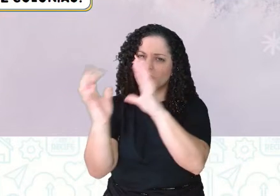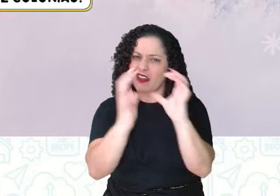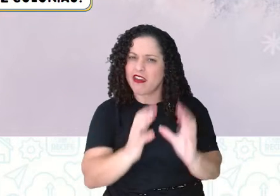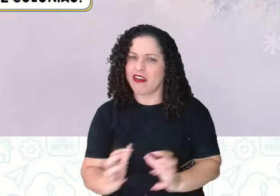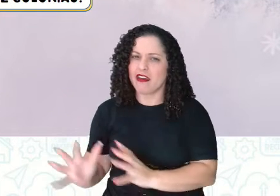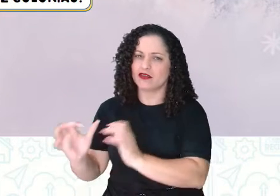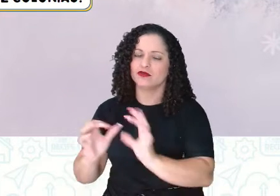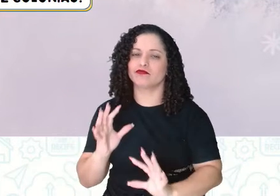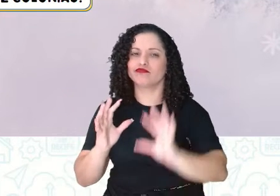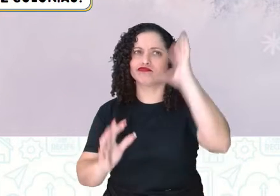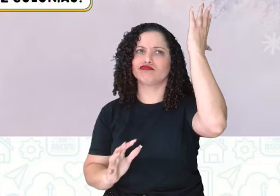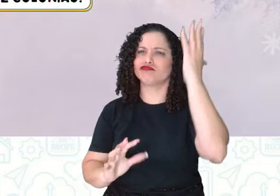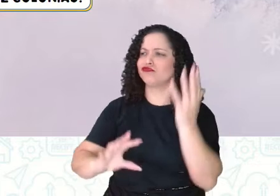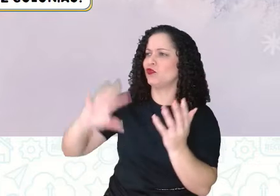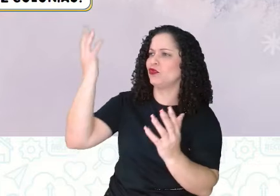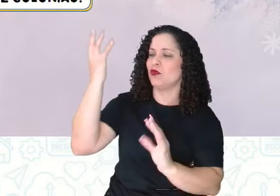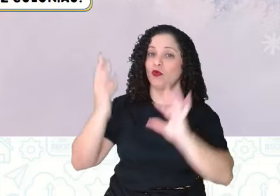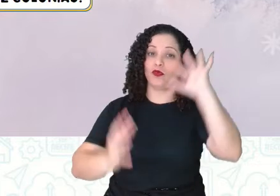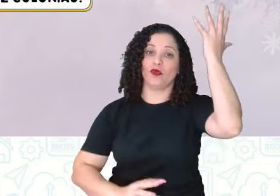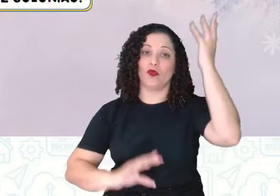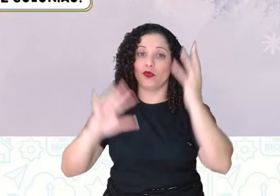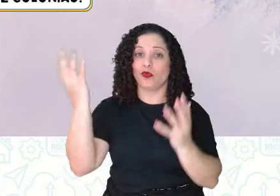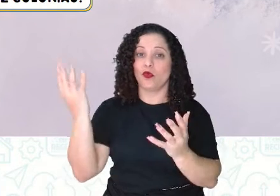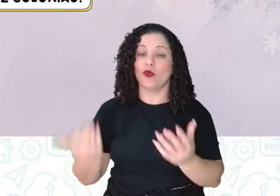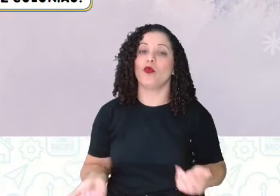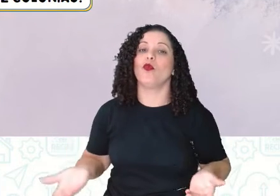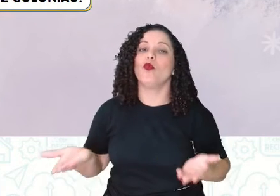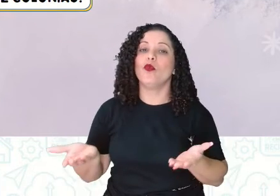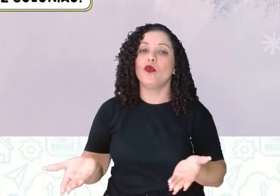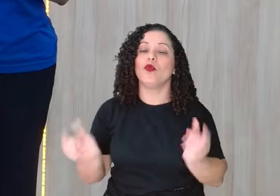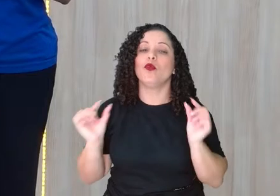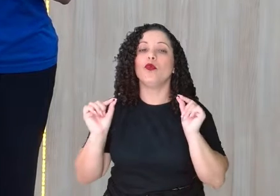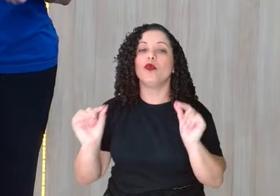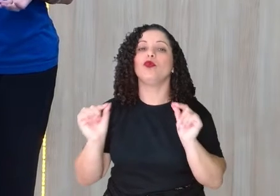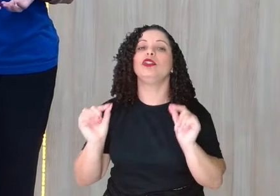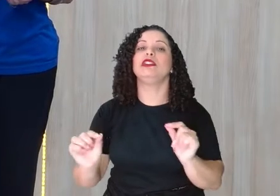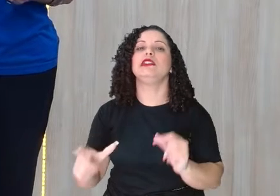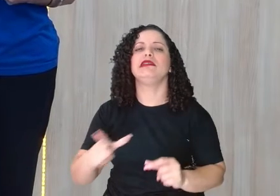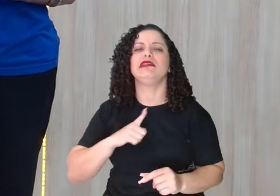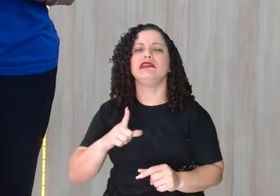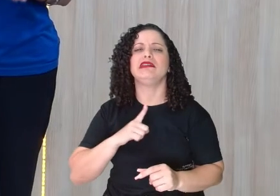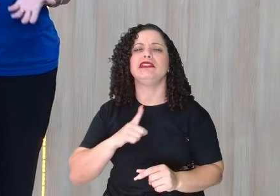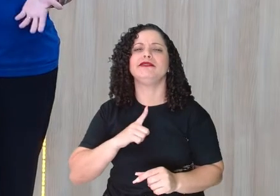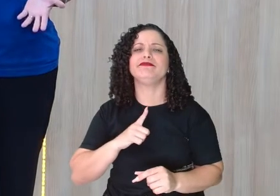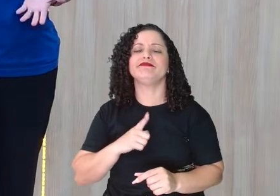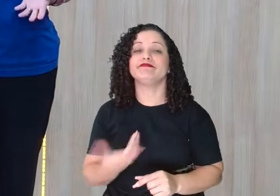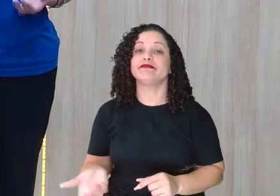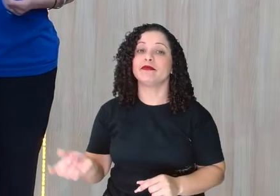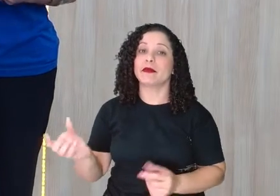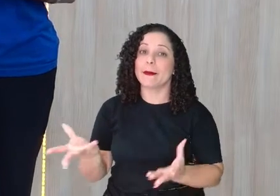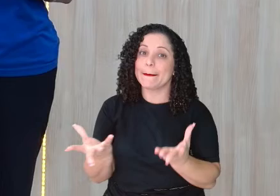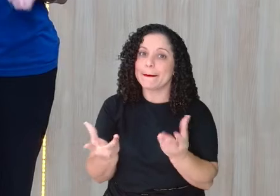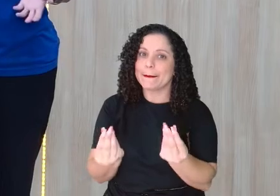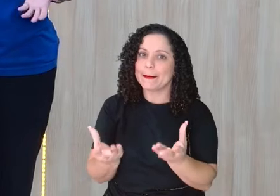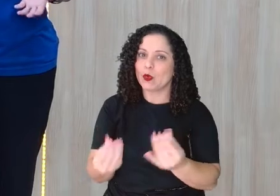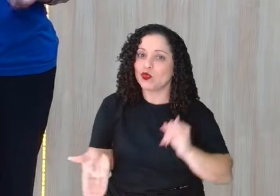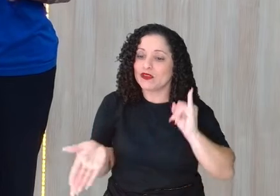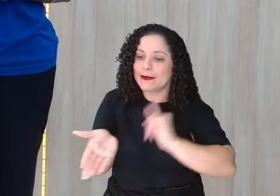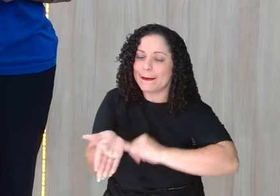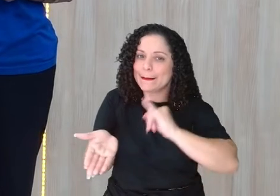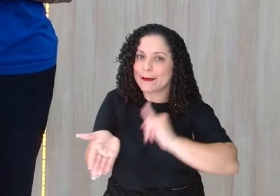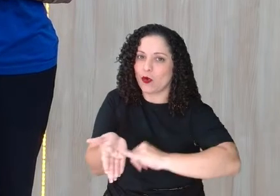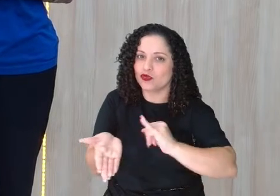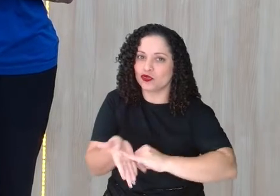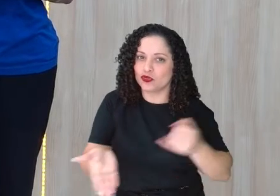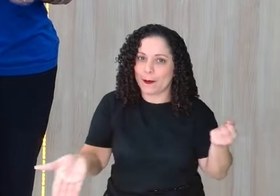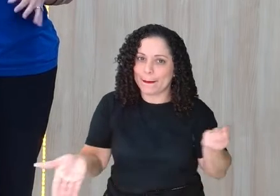que houve, né, existiu uma questão muito forte que foi as taxações, os impostos, né?